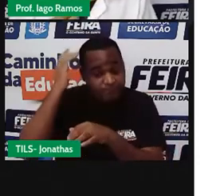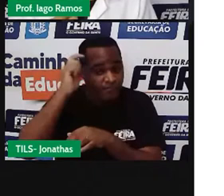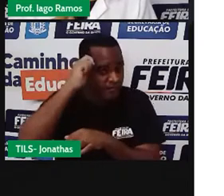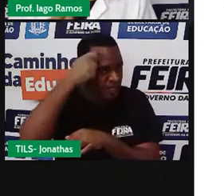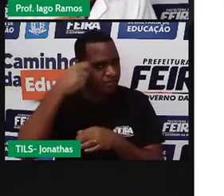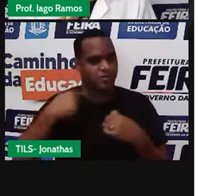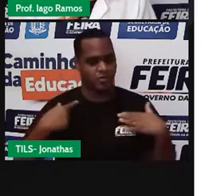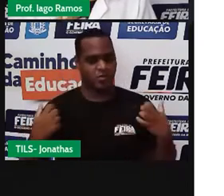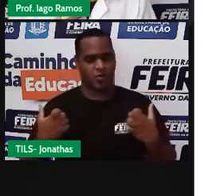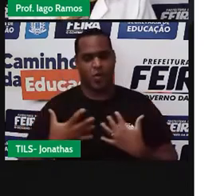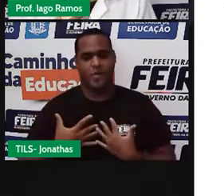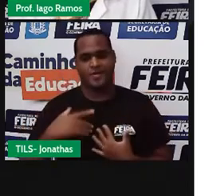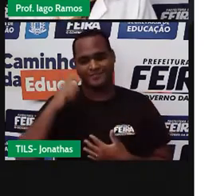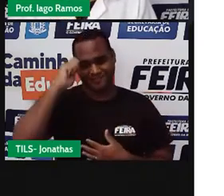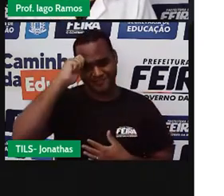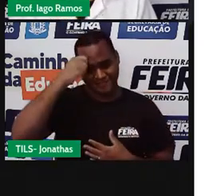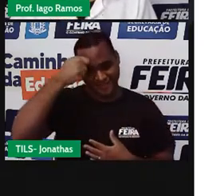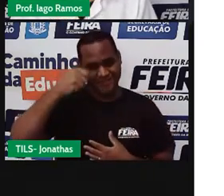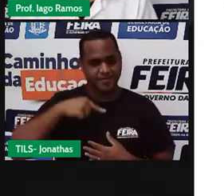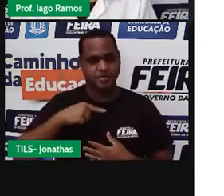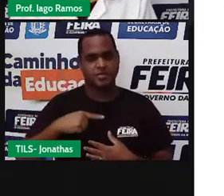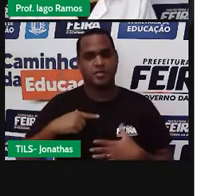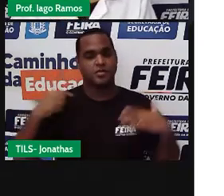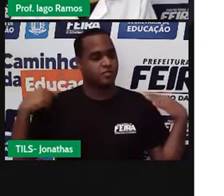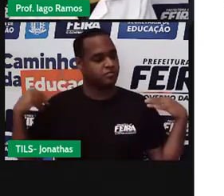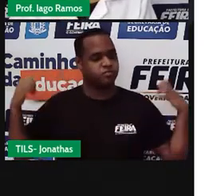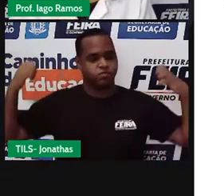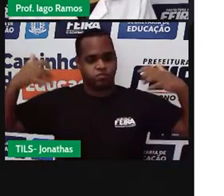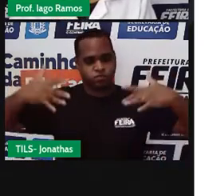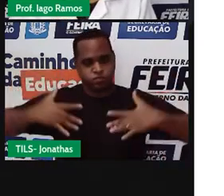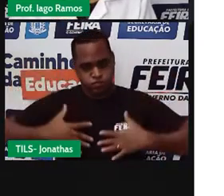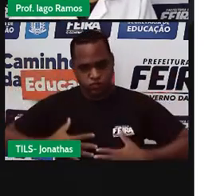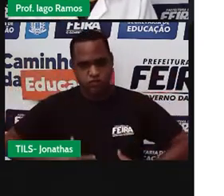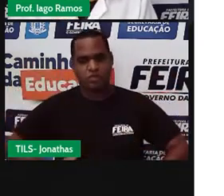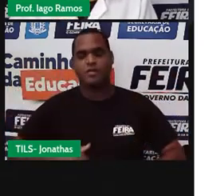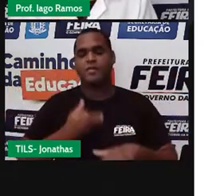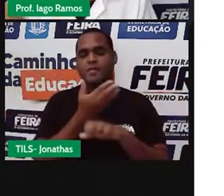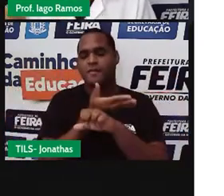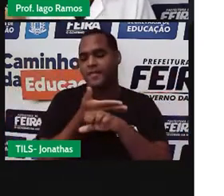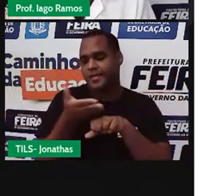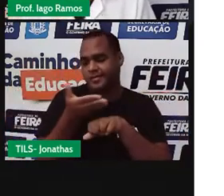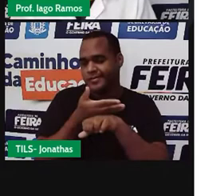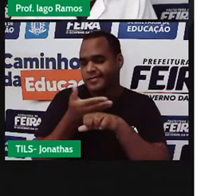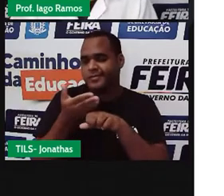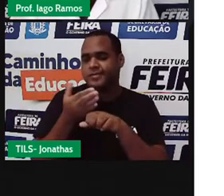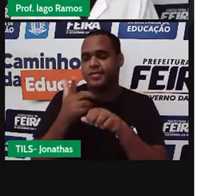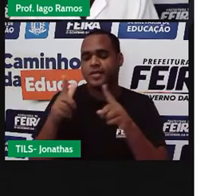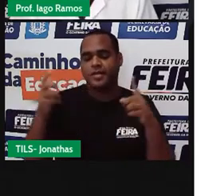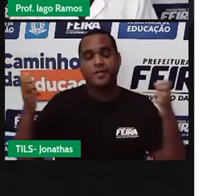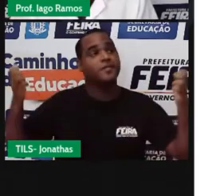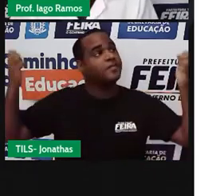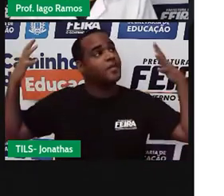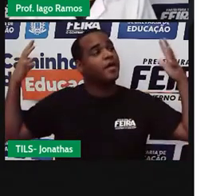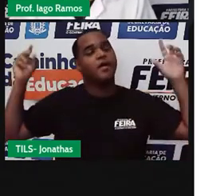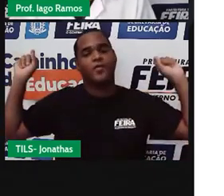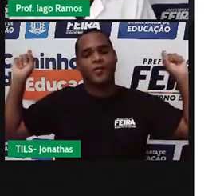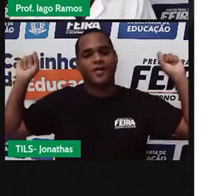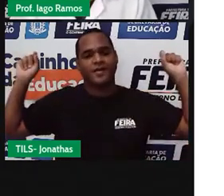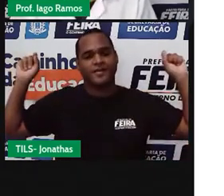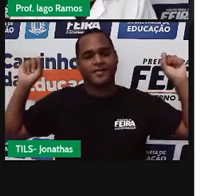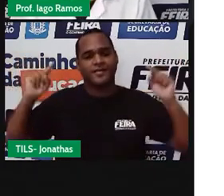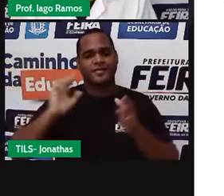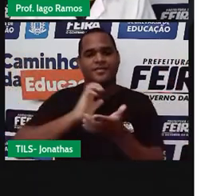Estou vestindo uma camisa preta por cima um jaleco branco e atrás E encontra-se o